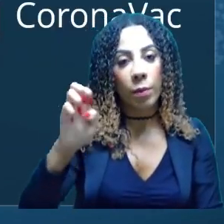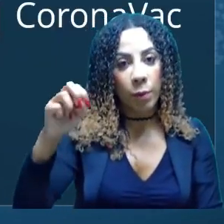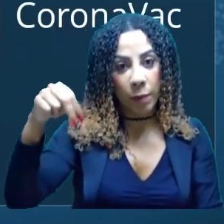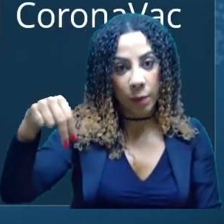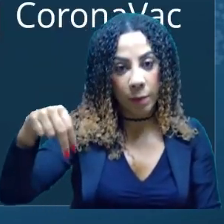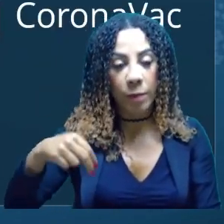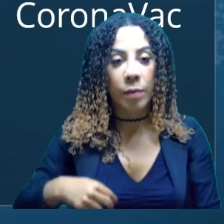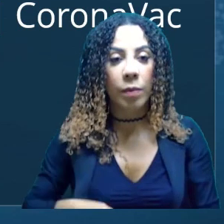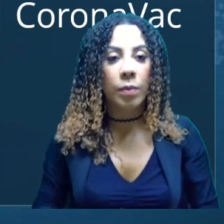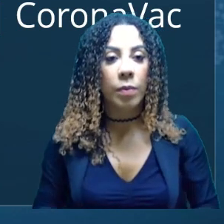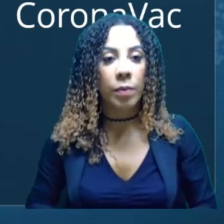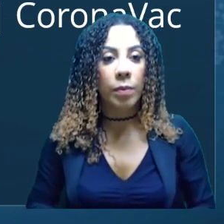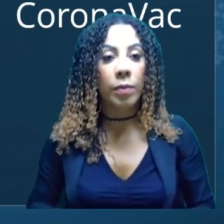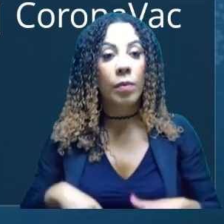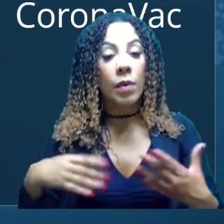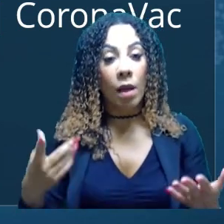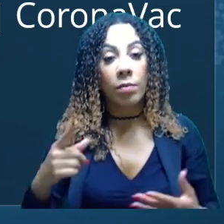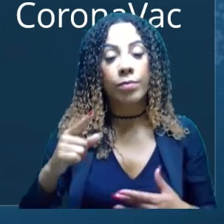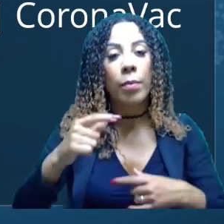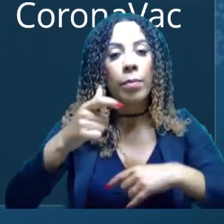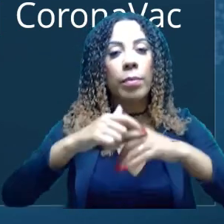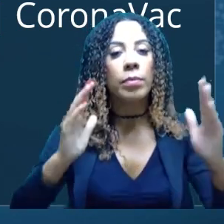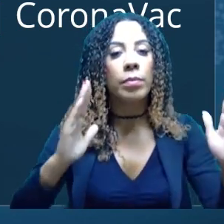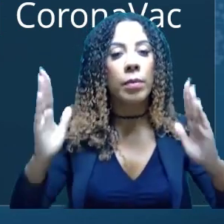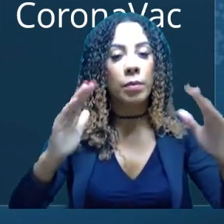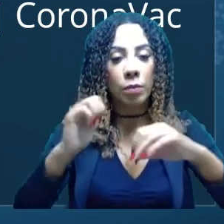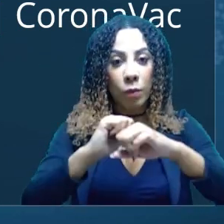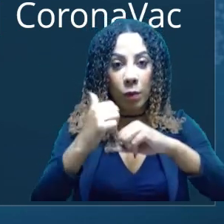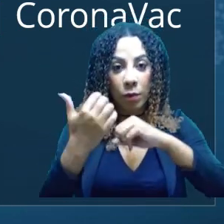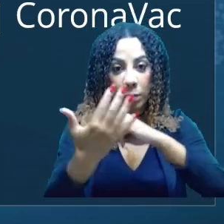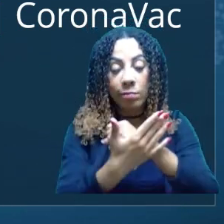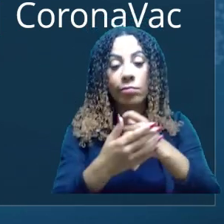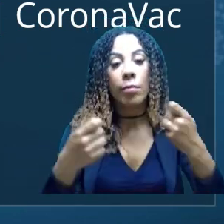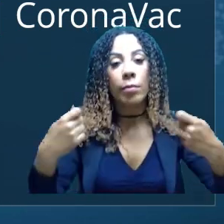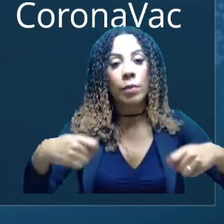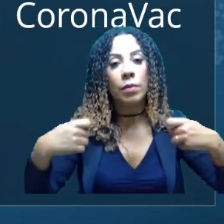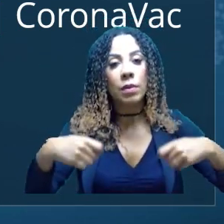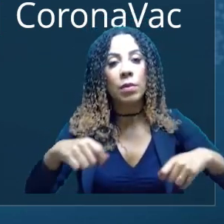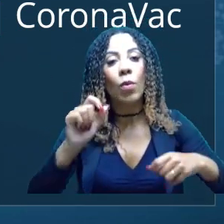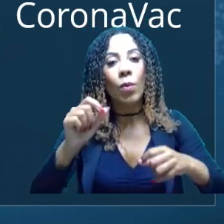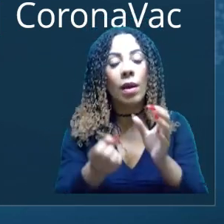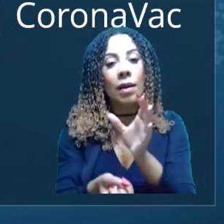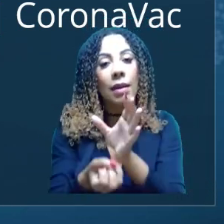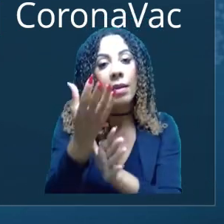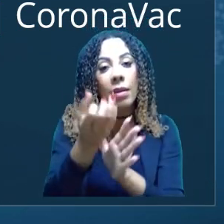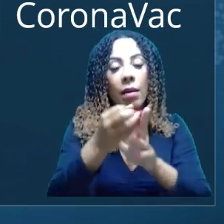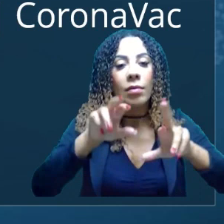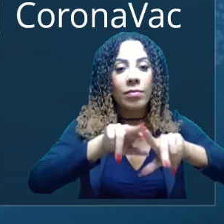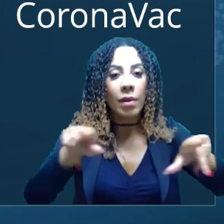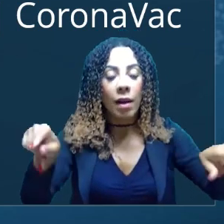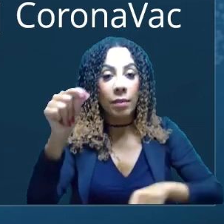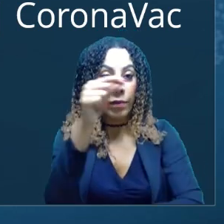Bom, no contexto da pandemia, houve a necessidade de desenvolvimento de várias vacinas. E